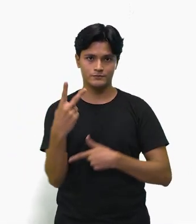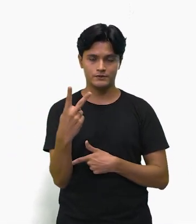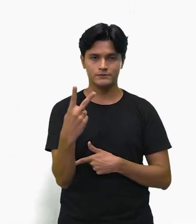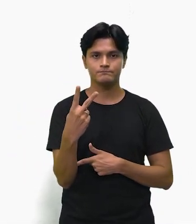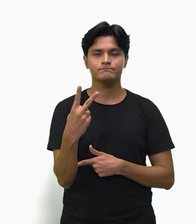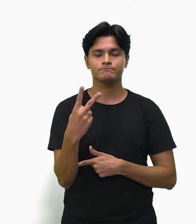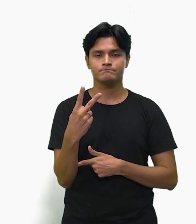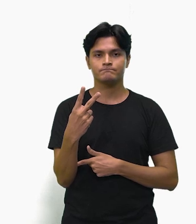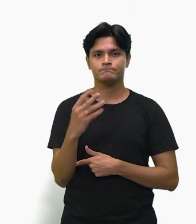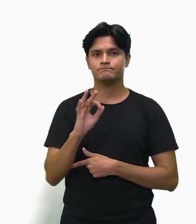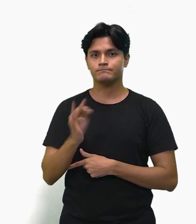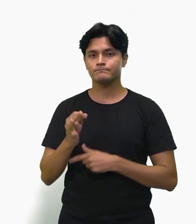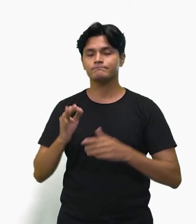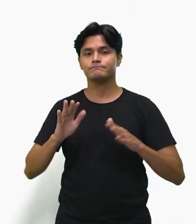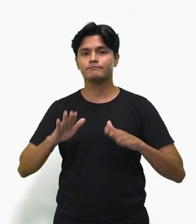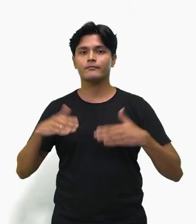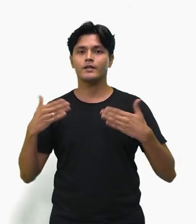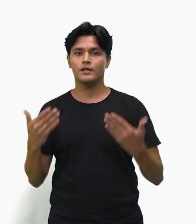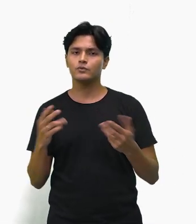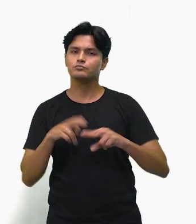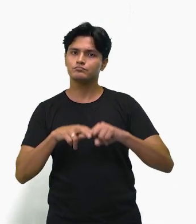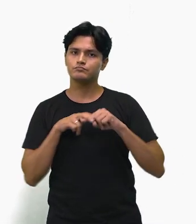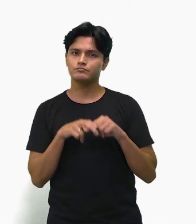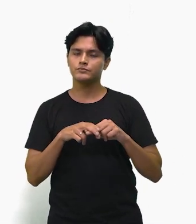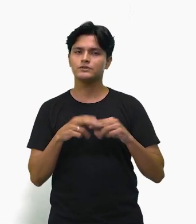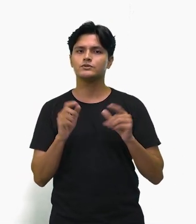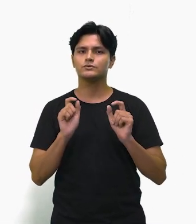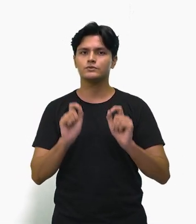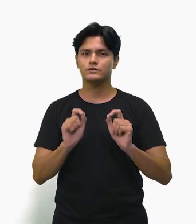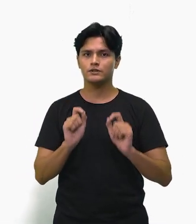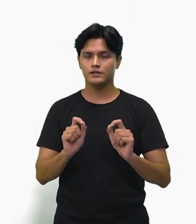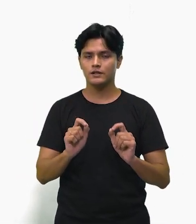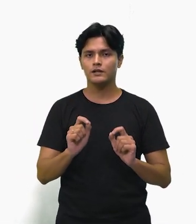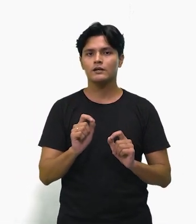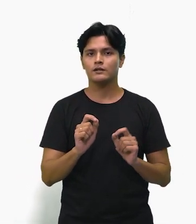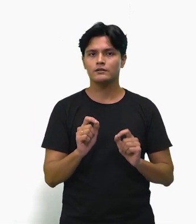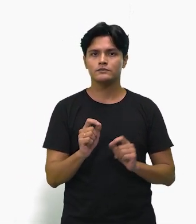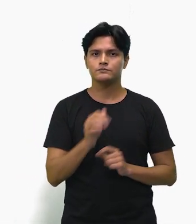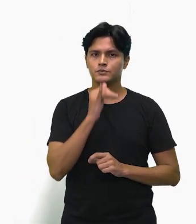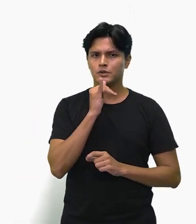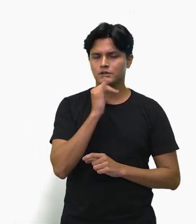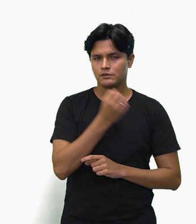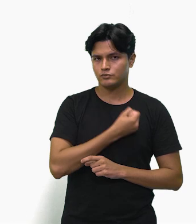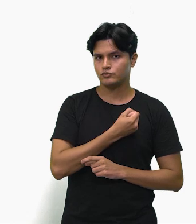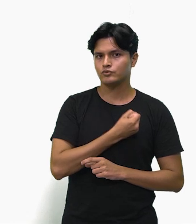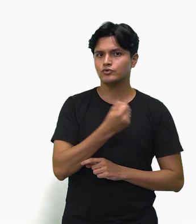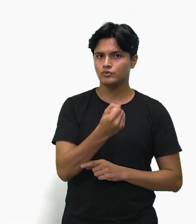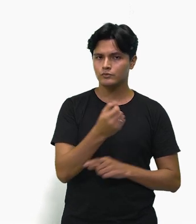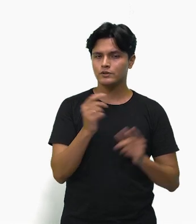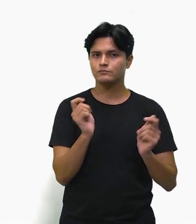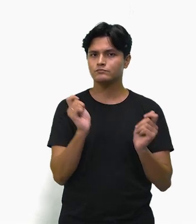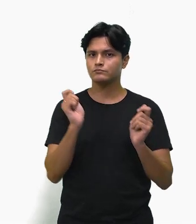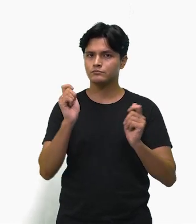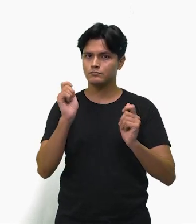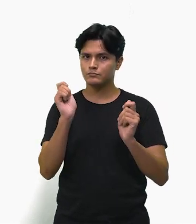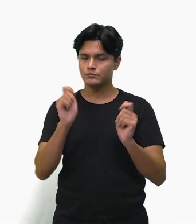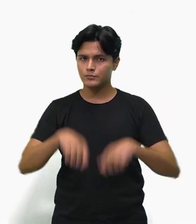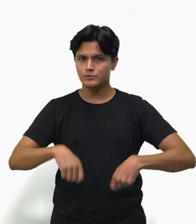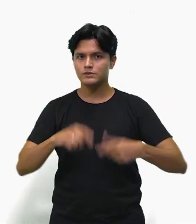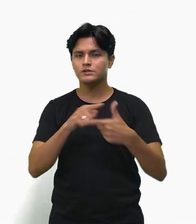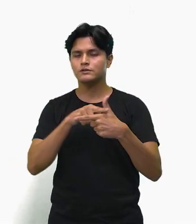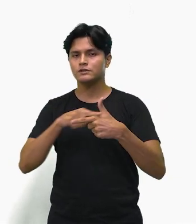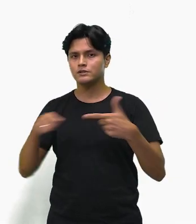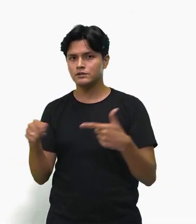2. Tá? Então, por isso que a gente diz que um número é divisor de seus múltiplos.